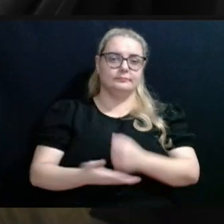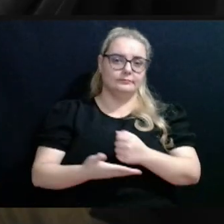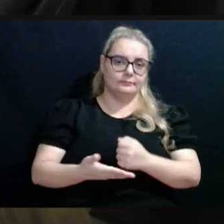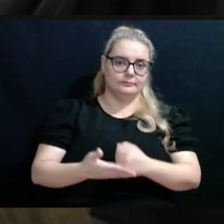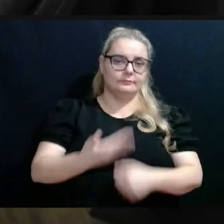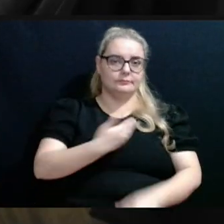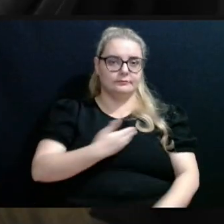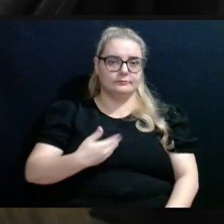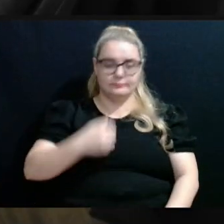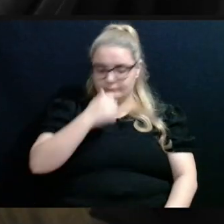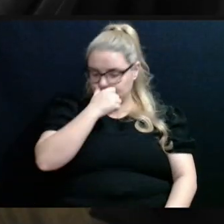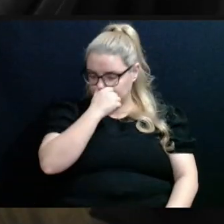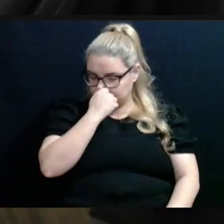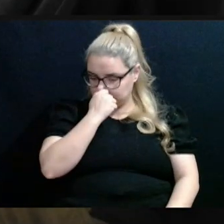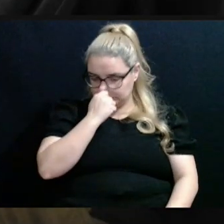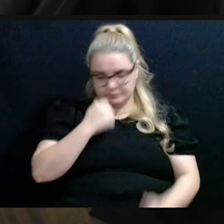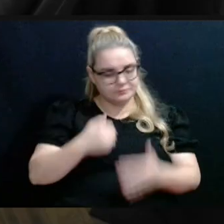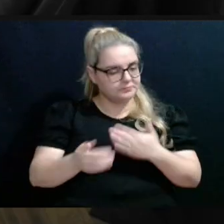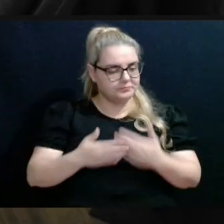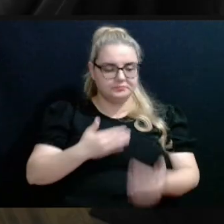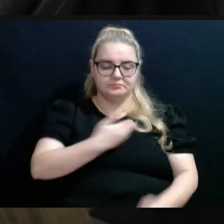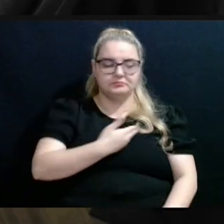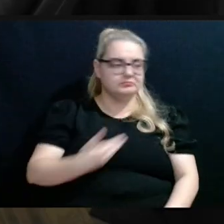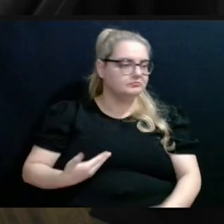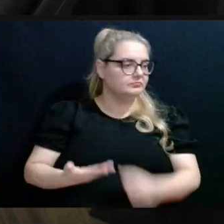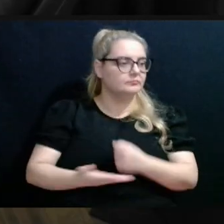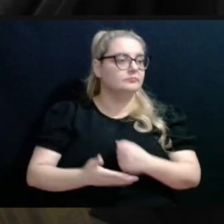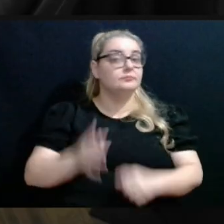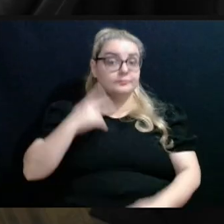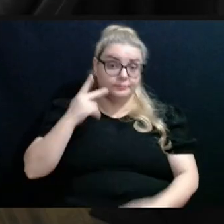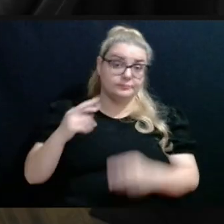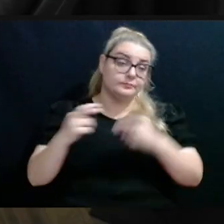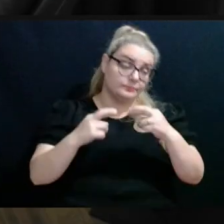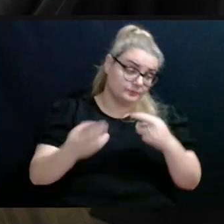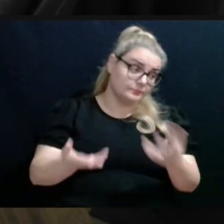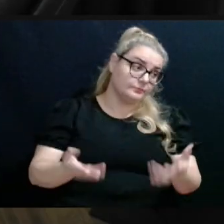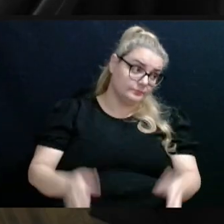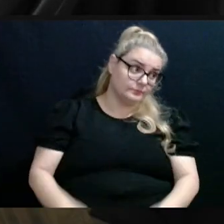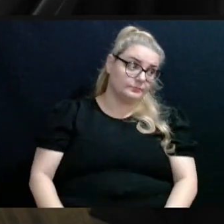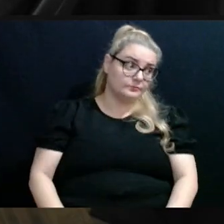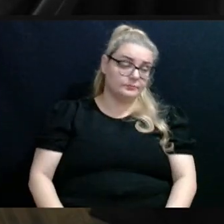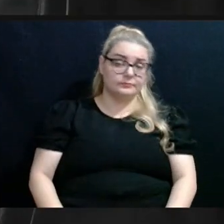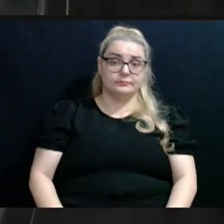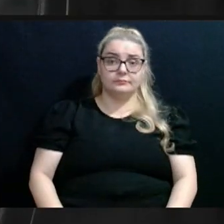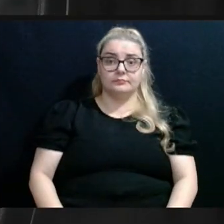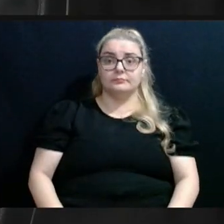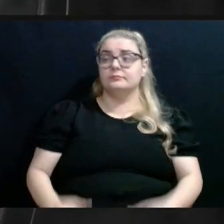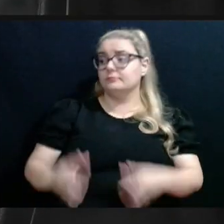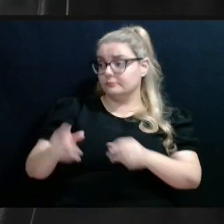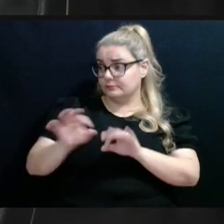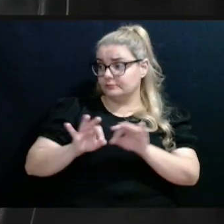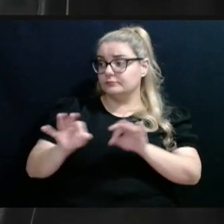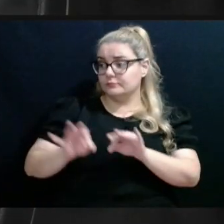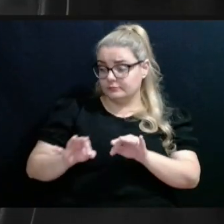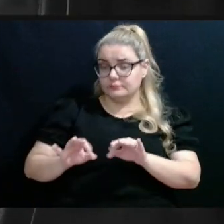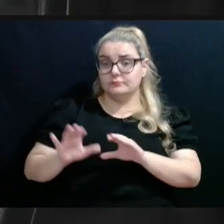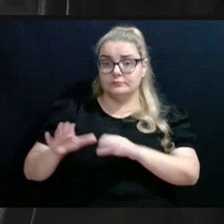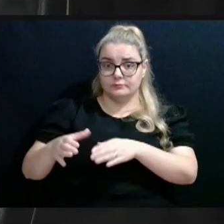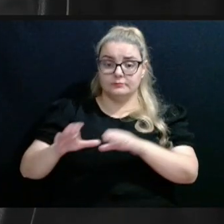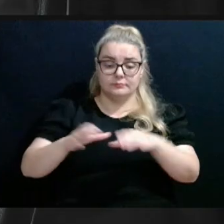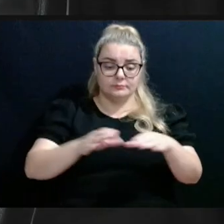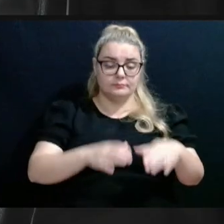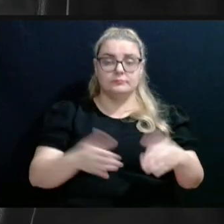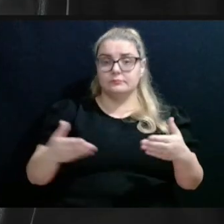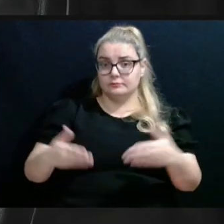Mas independente de ser da base do governo, o vereador é um fiscalizador. Assim, todos os projetos que passam pelas comissões, hoje mesmo eu